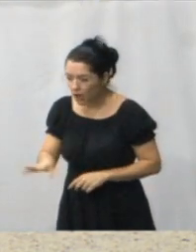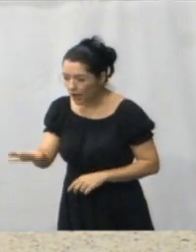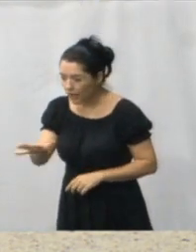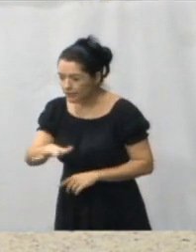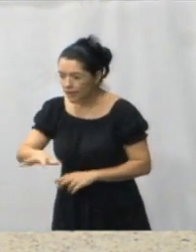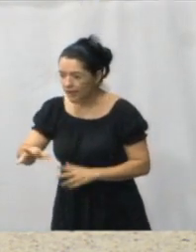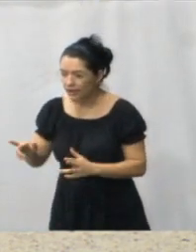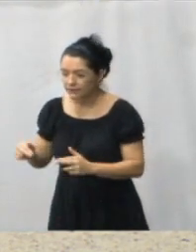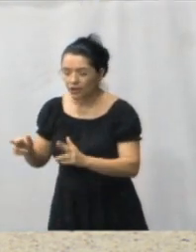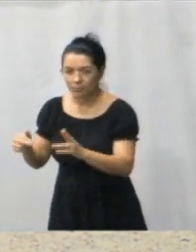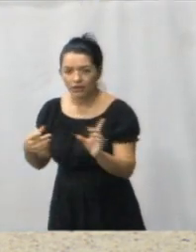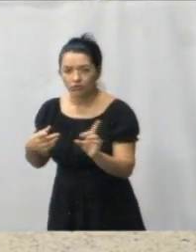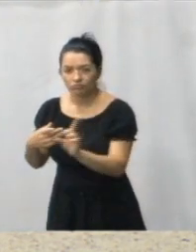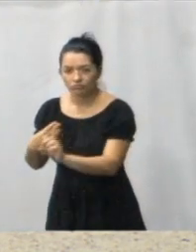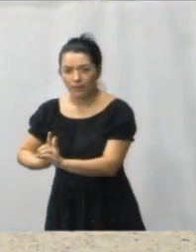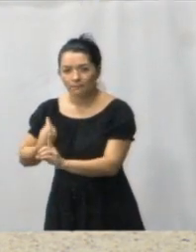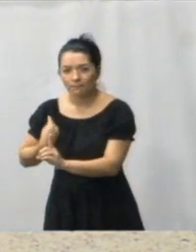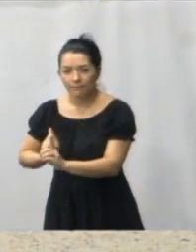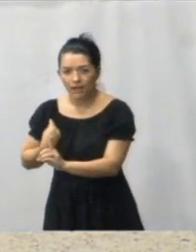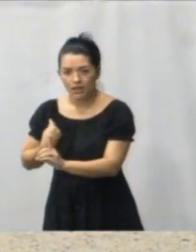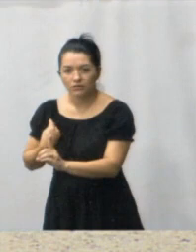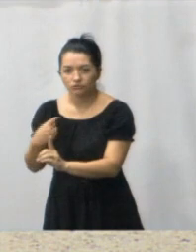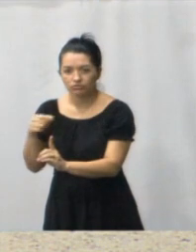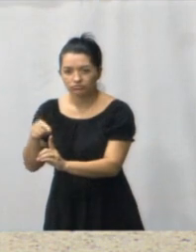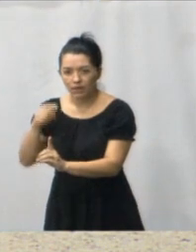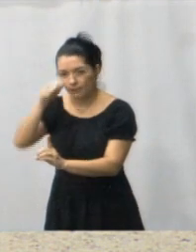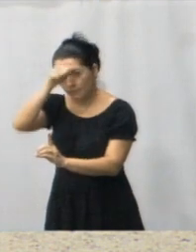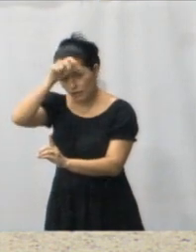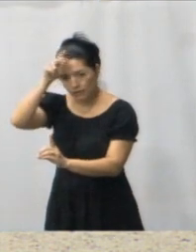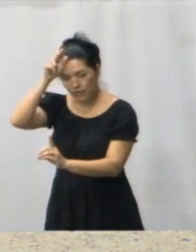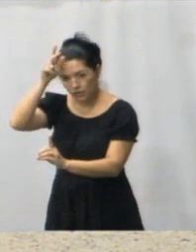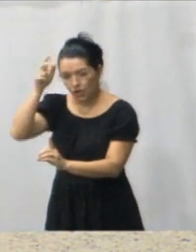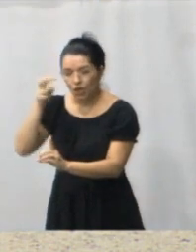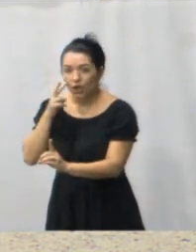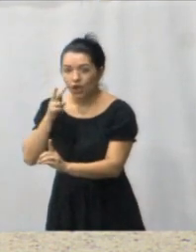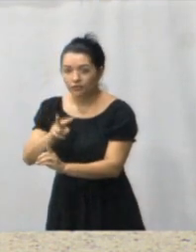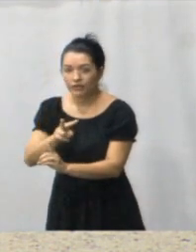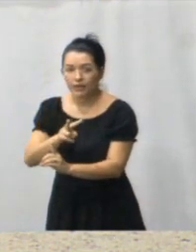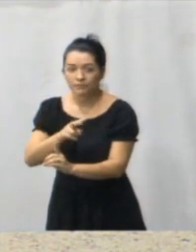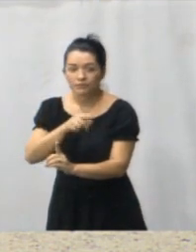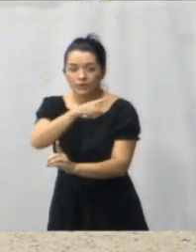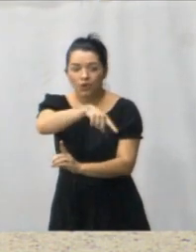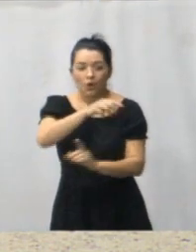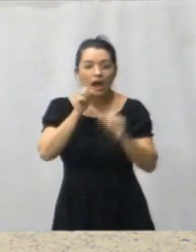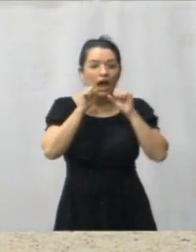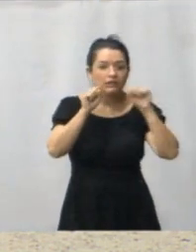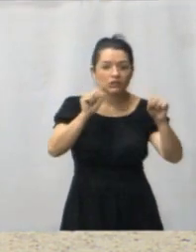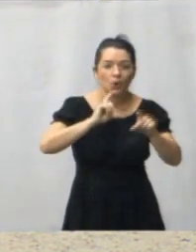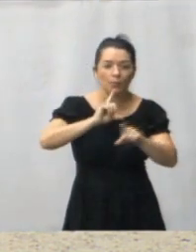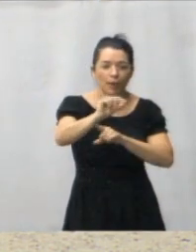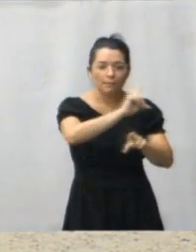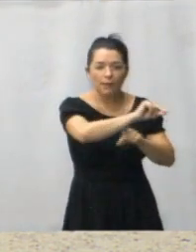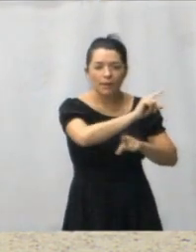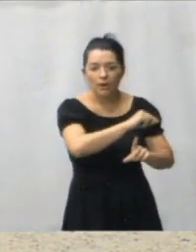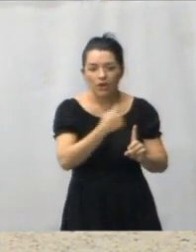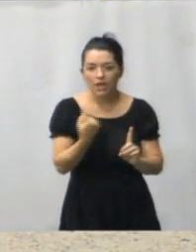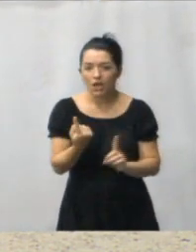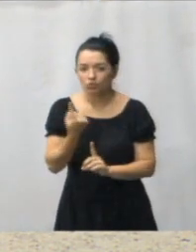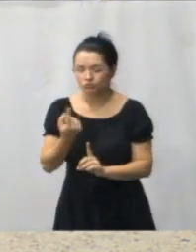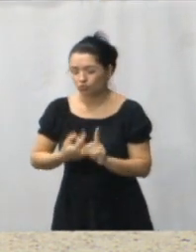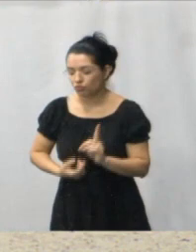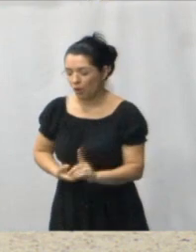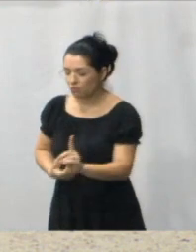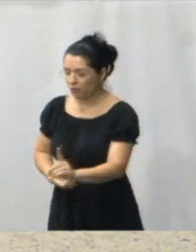Uma coisa que eu observei no final de semana, sexta-feira, os assessores dele tudo foram embora, ele ficou lá no meio do povo, caminhando tranquilamente, conversando. Então, eu sei